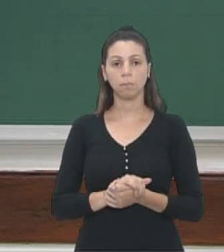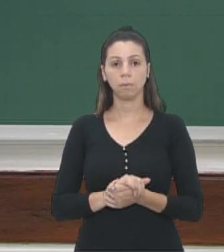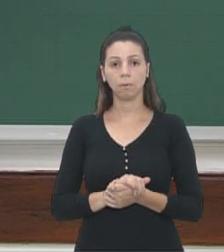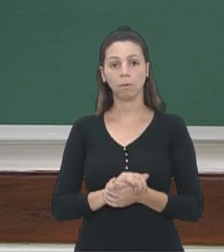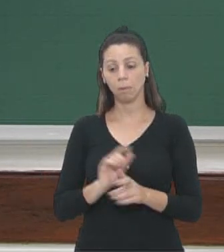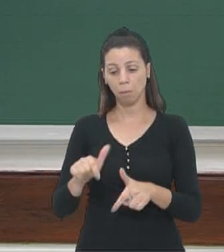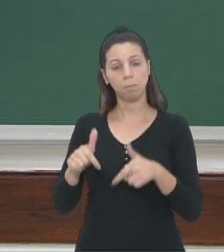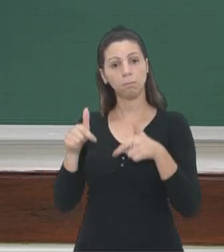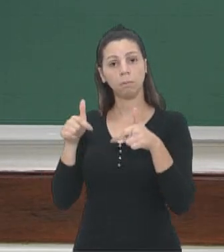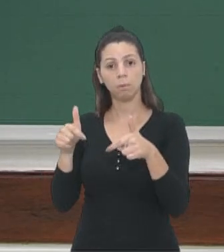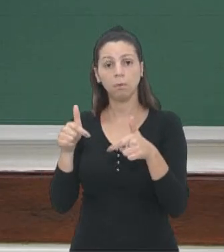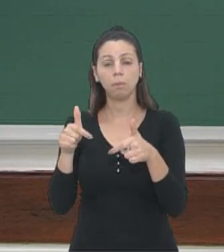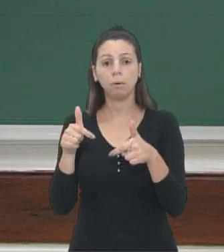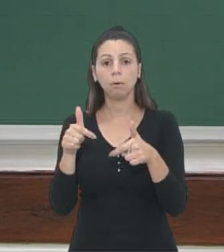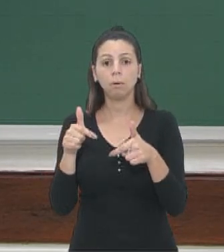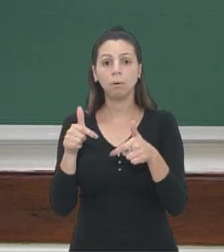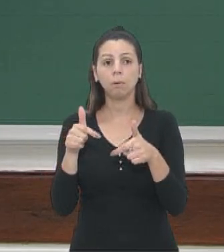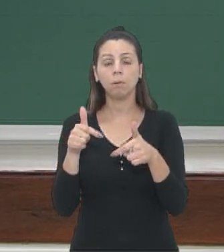ações